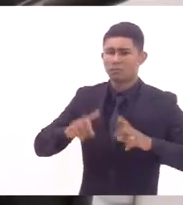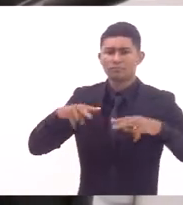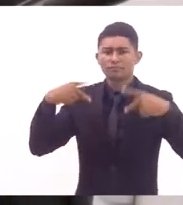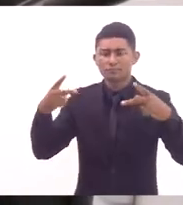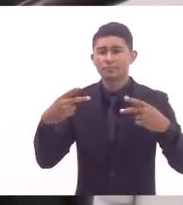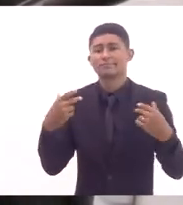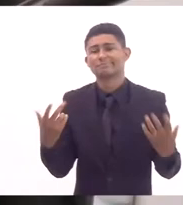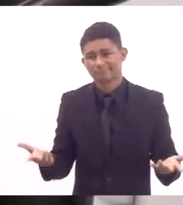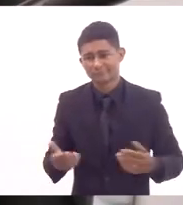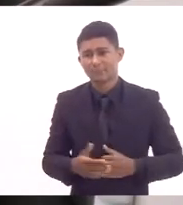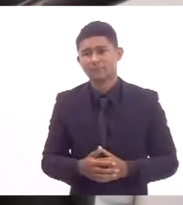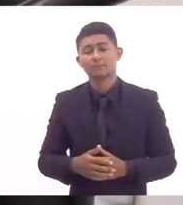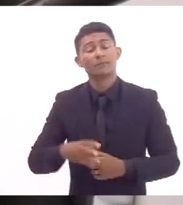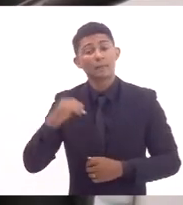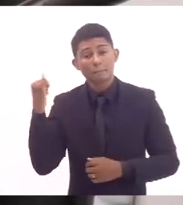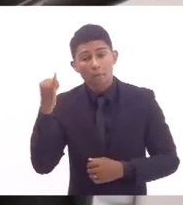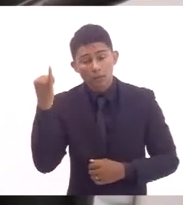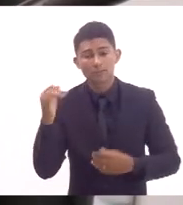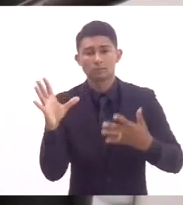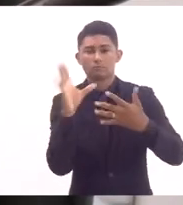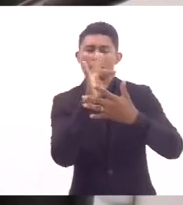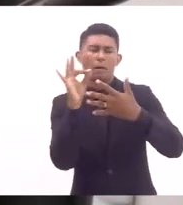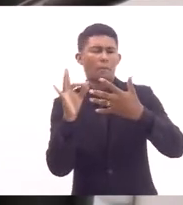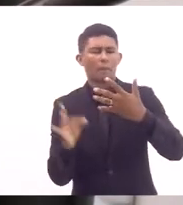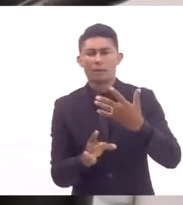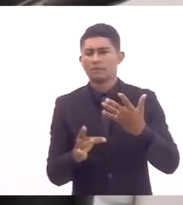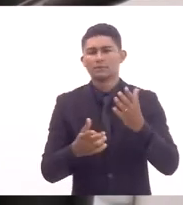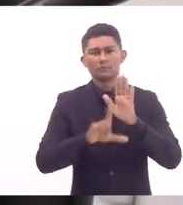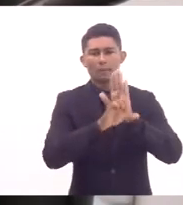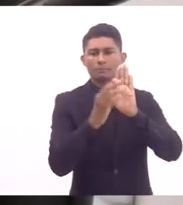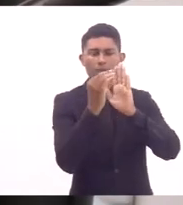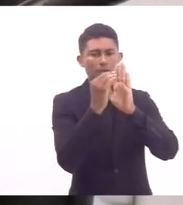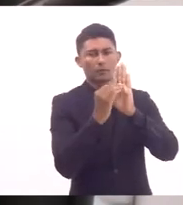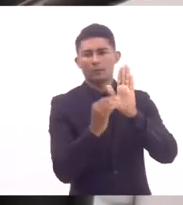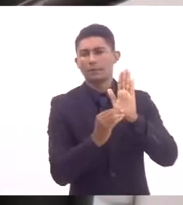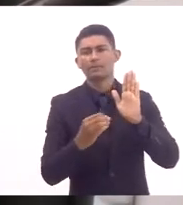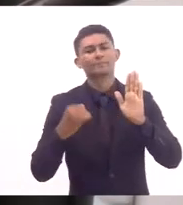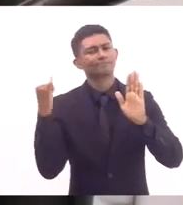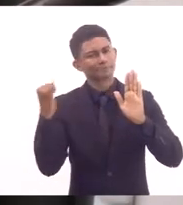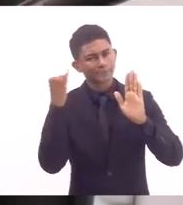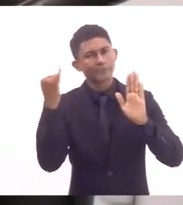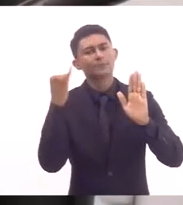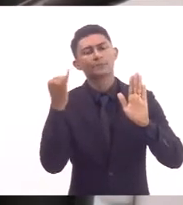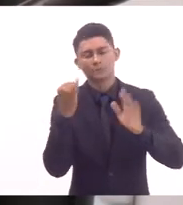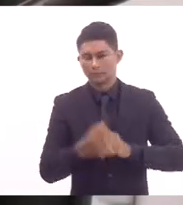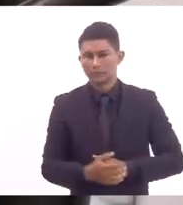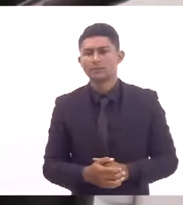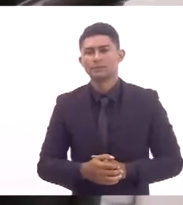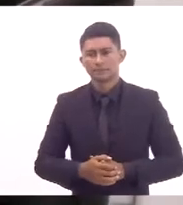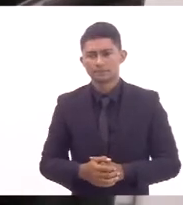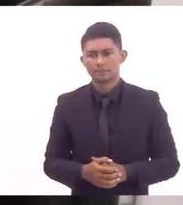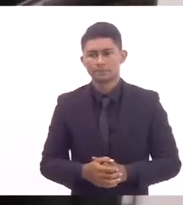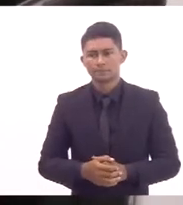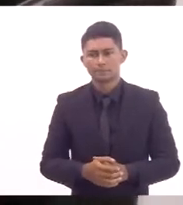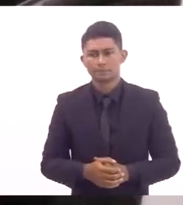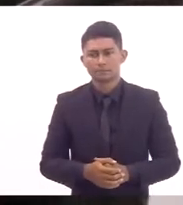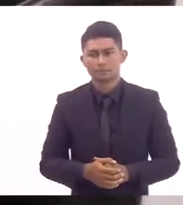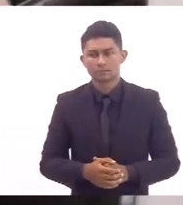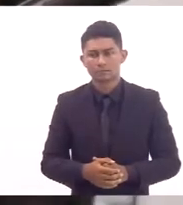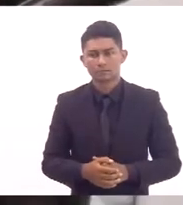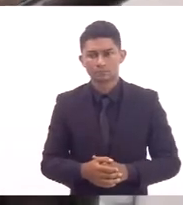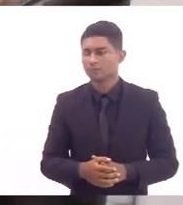precisões Morgana sempre são boas estarem nos corpo mesmo da Lei bom